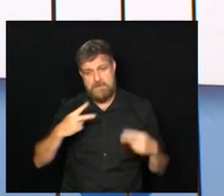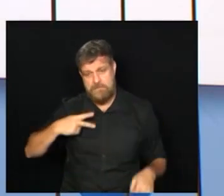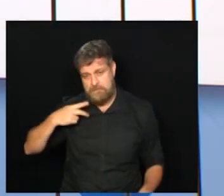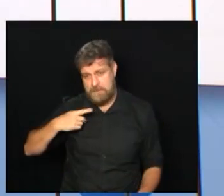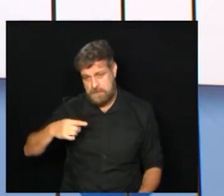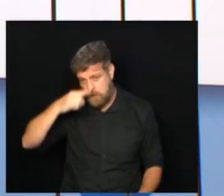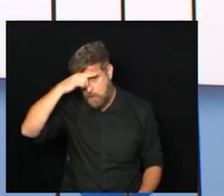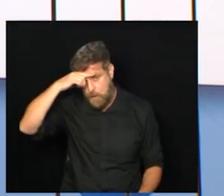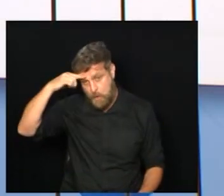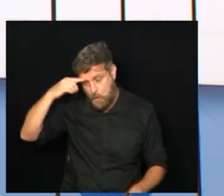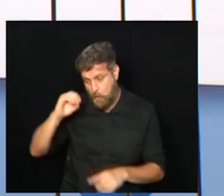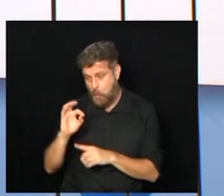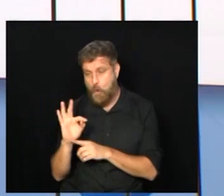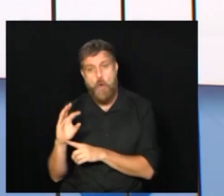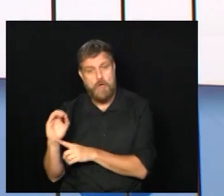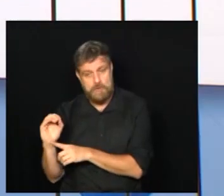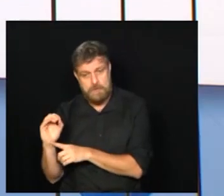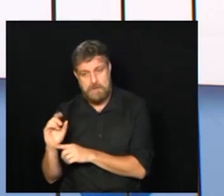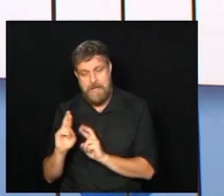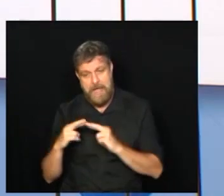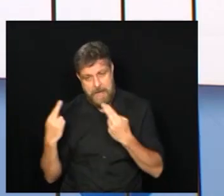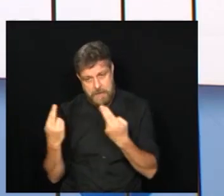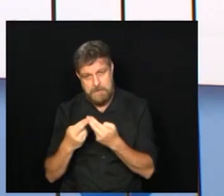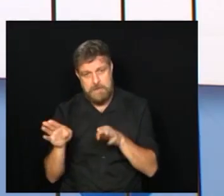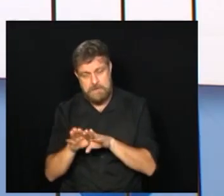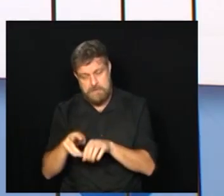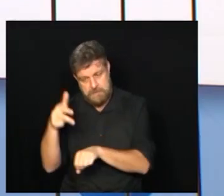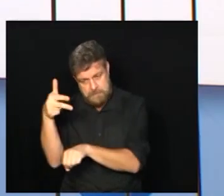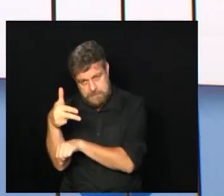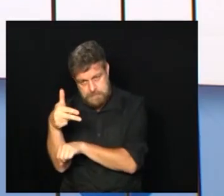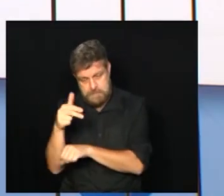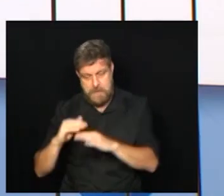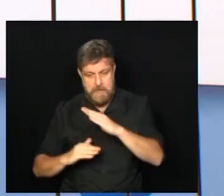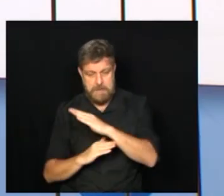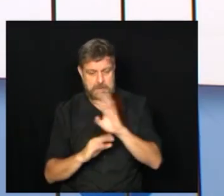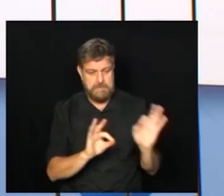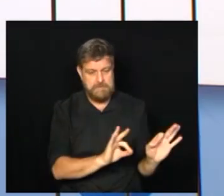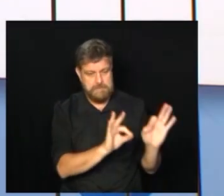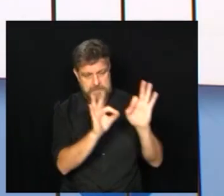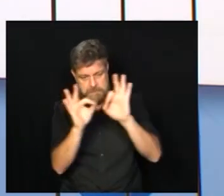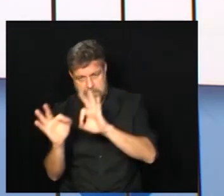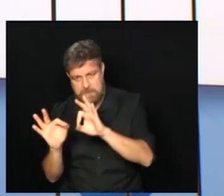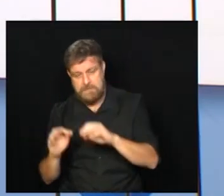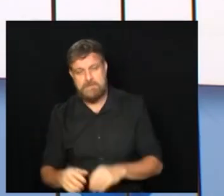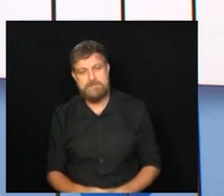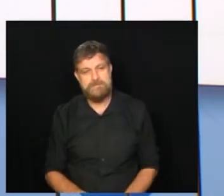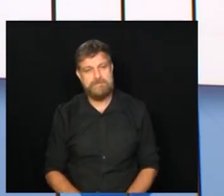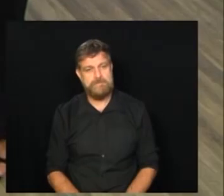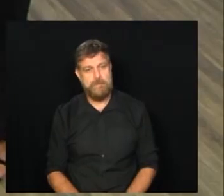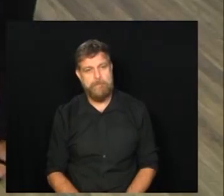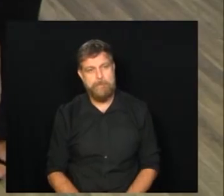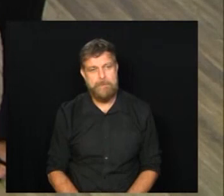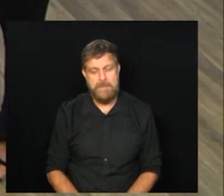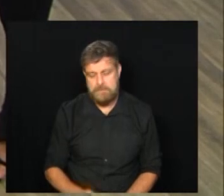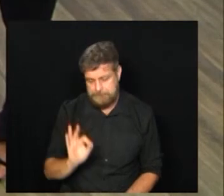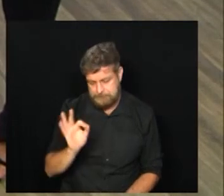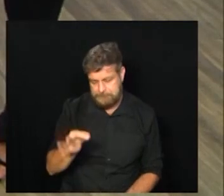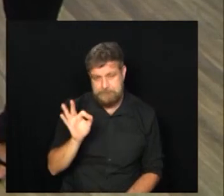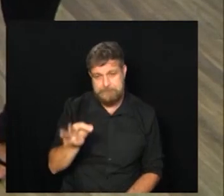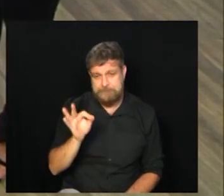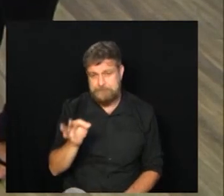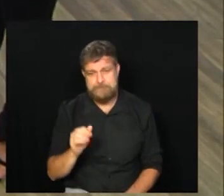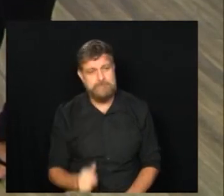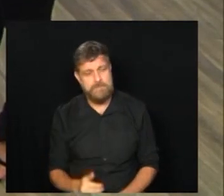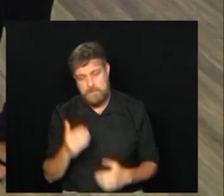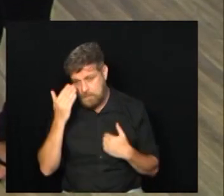Otto Alejandro, e esta reunião também será transmitida ao vivo aqui pela TV Câmara Campinas. Certíssimo, então, Mirna